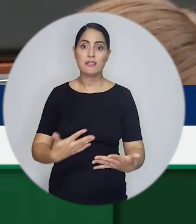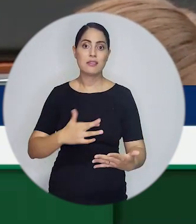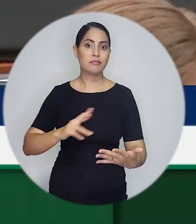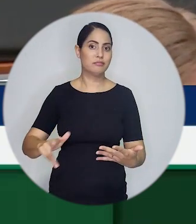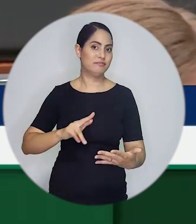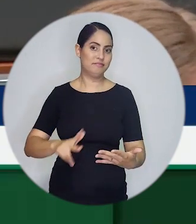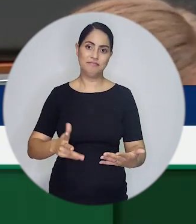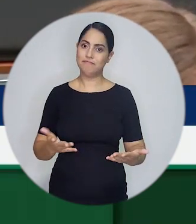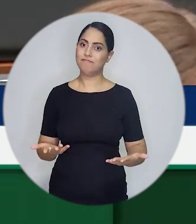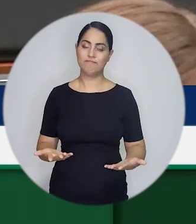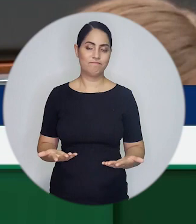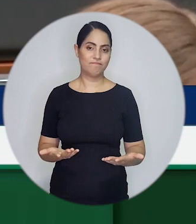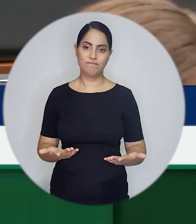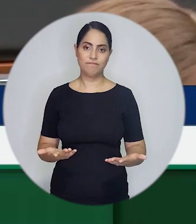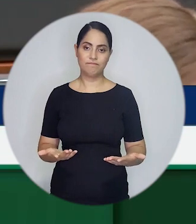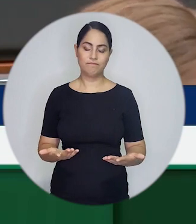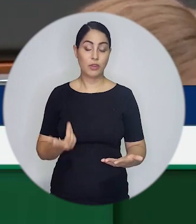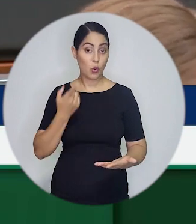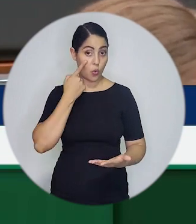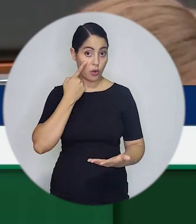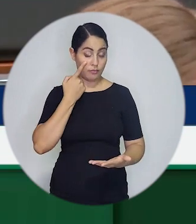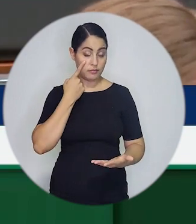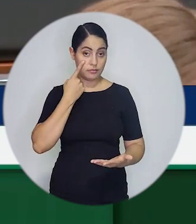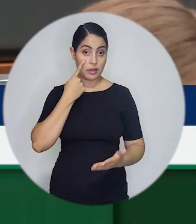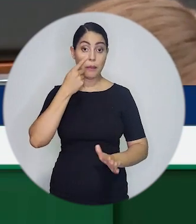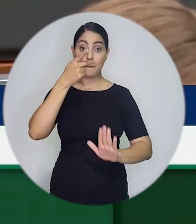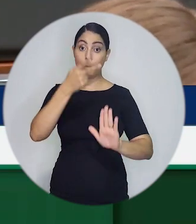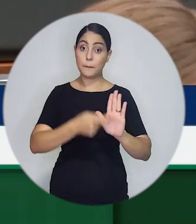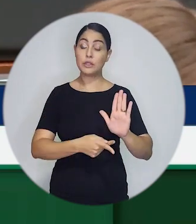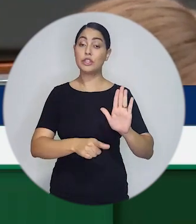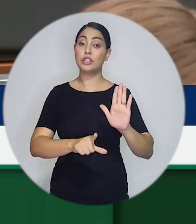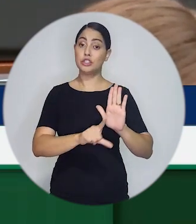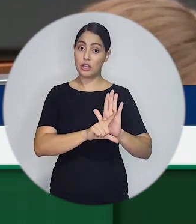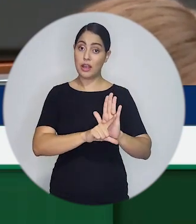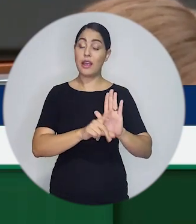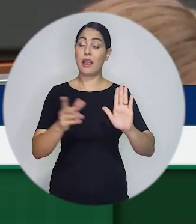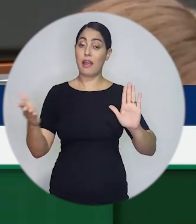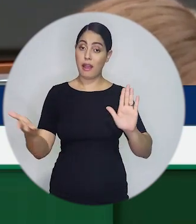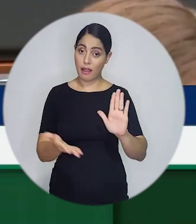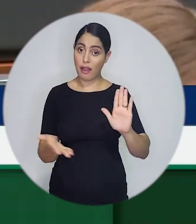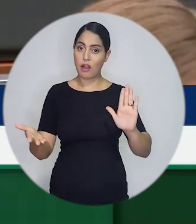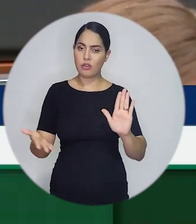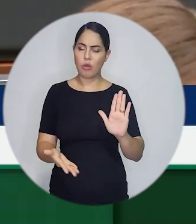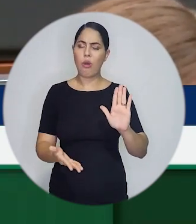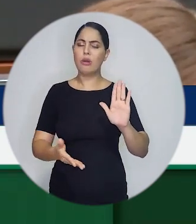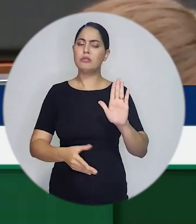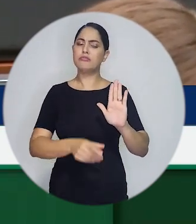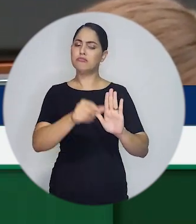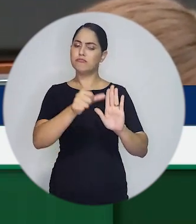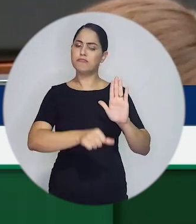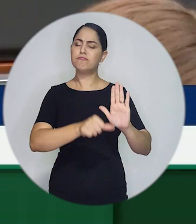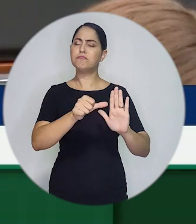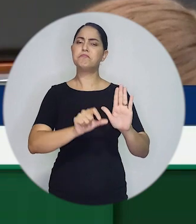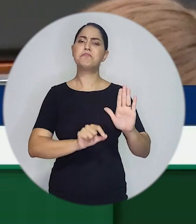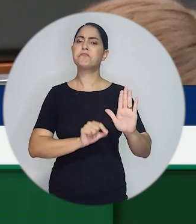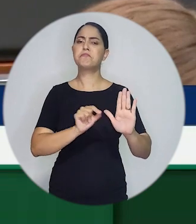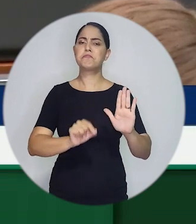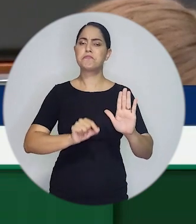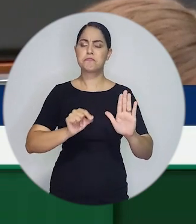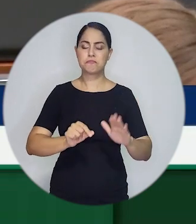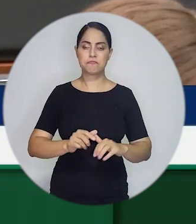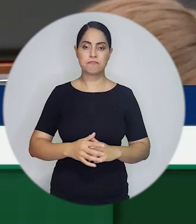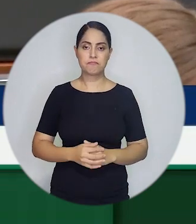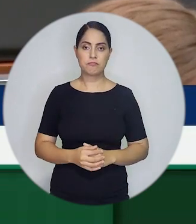motivo injustificado. Note-se que esse projeto teve o cuidado de